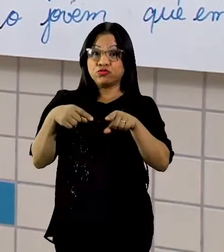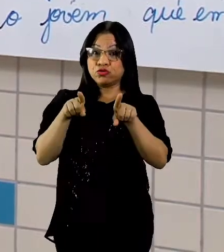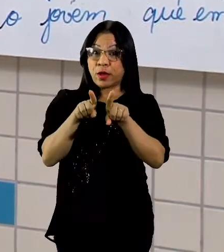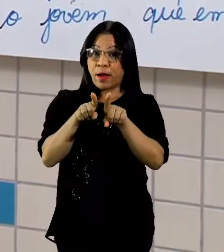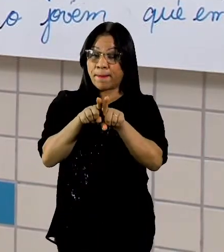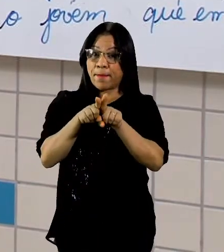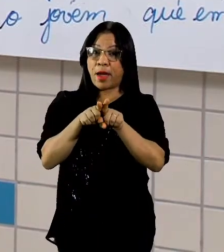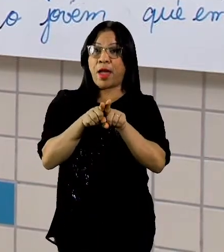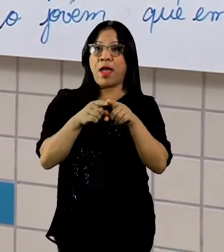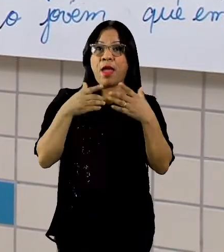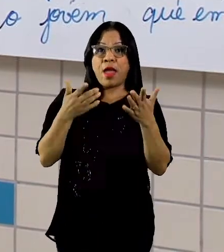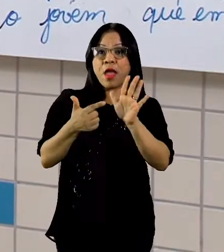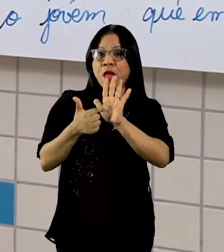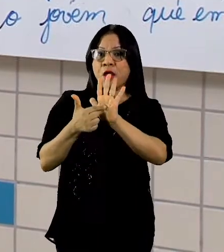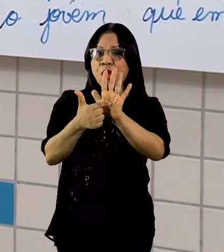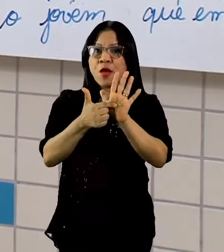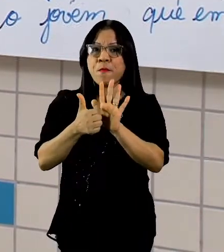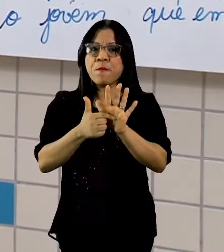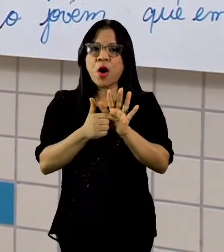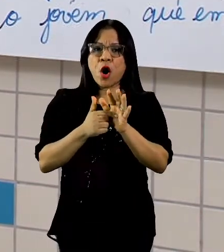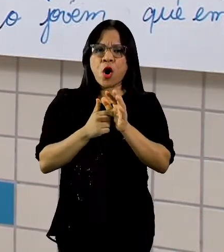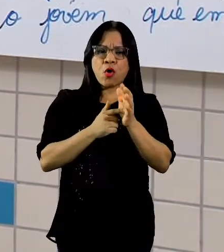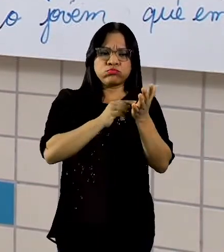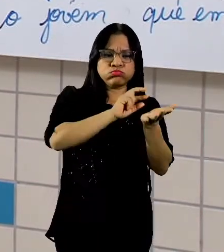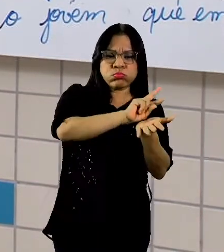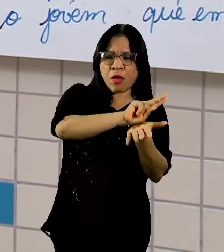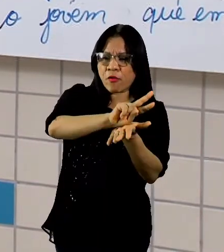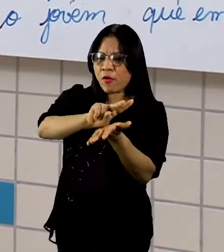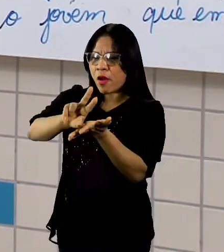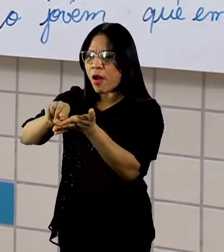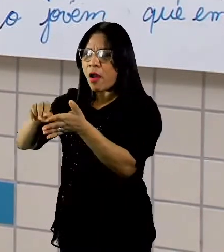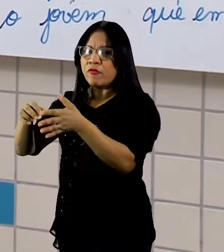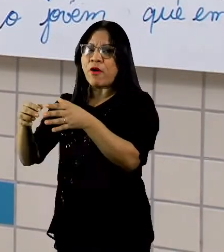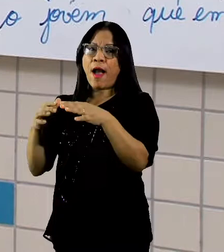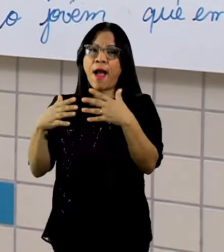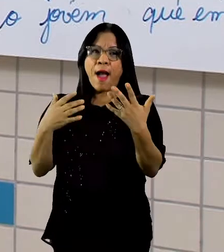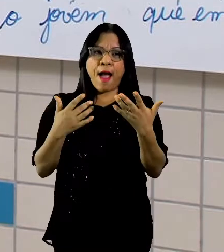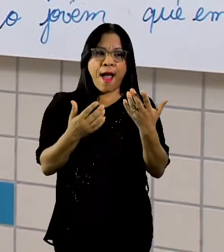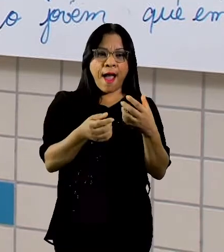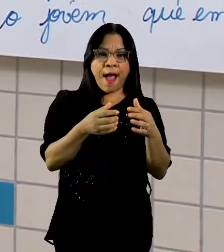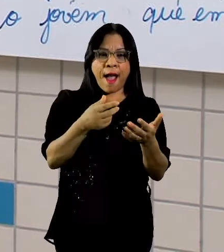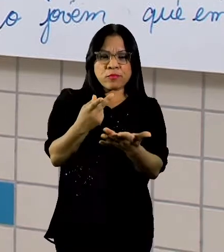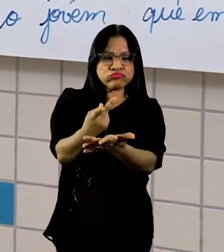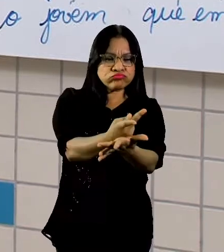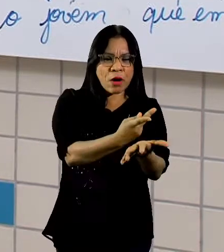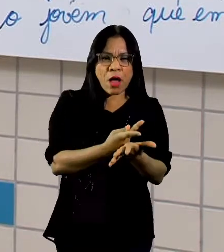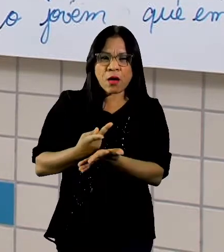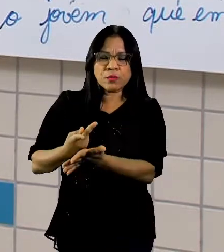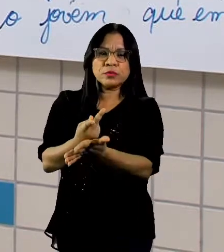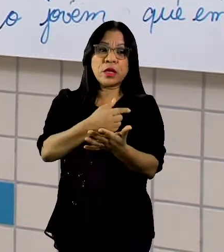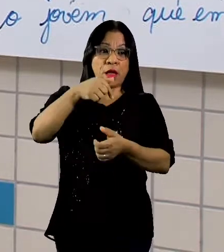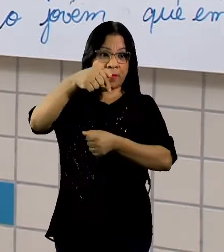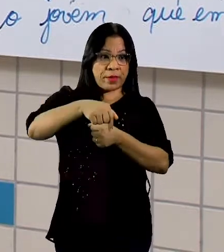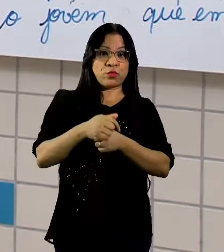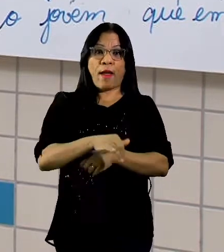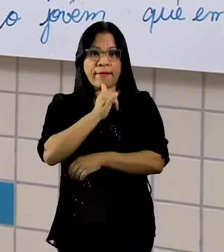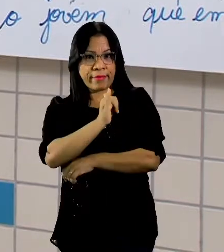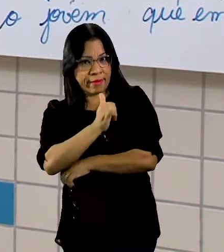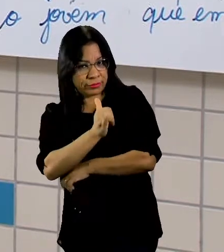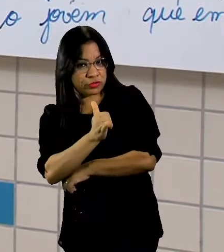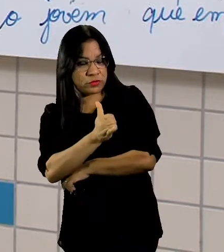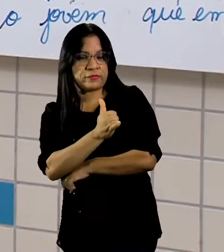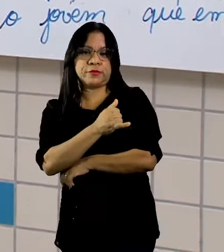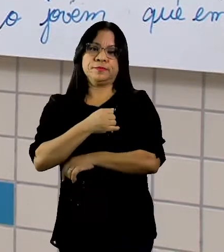os fatos, as ações que serão desenvolvidas na narrativa. Lembram disso? A